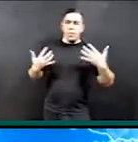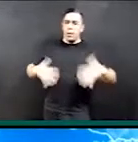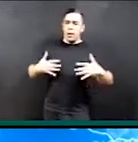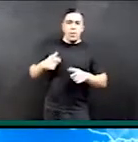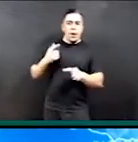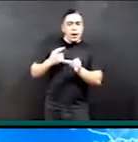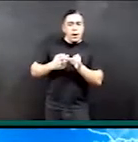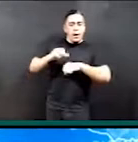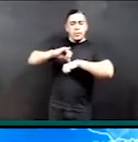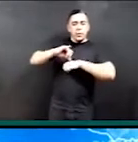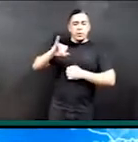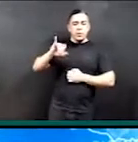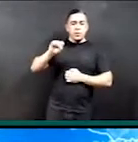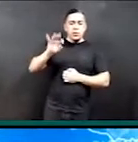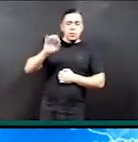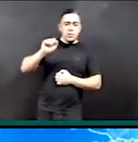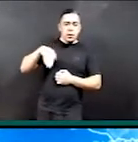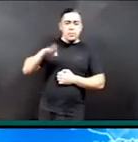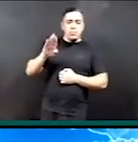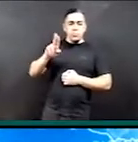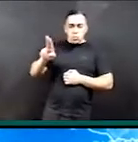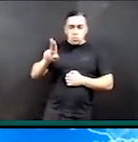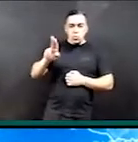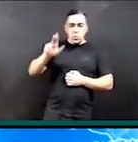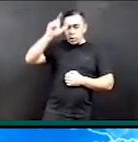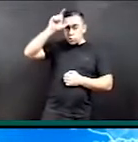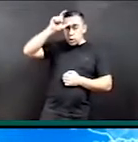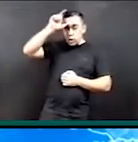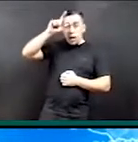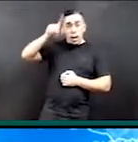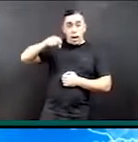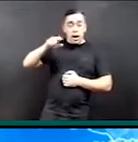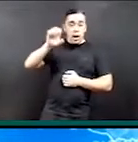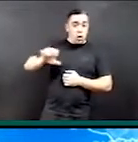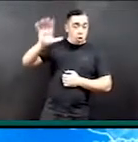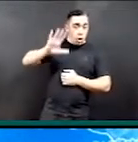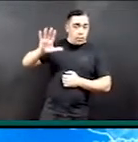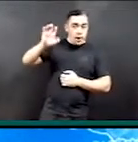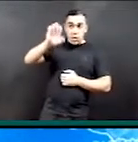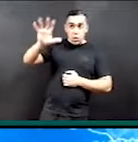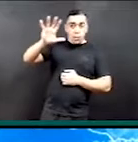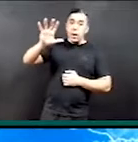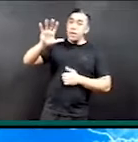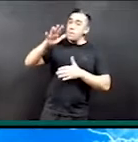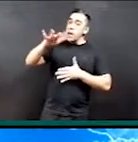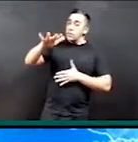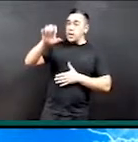é considerado... a Turquia é considerada Europa, mas, na verdade, ela é meia Europa, meia